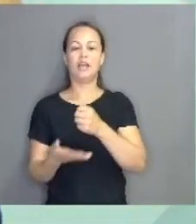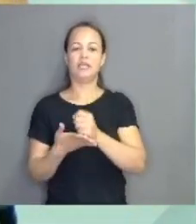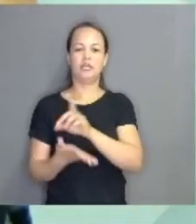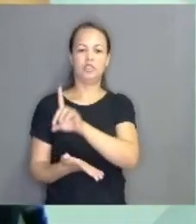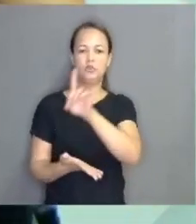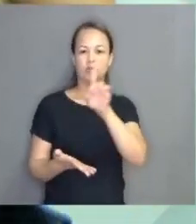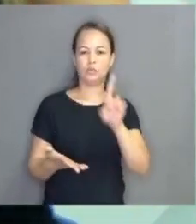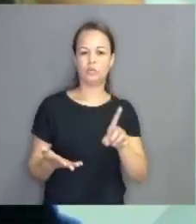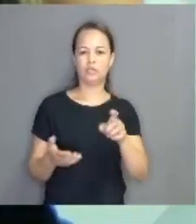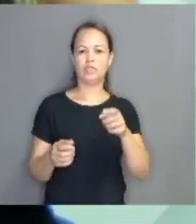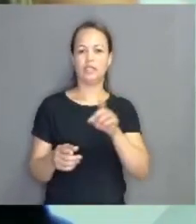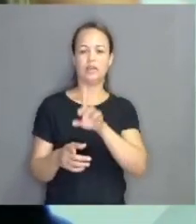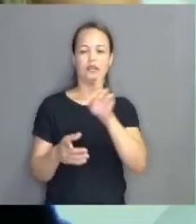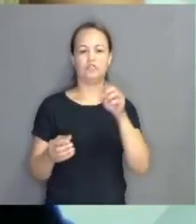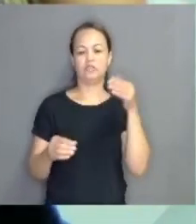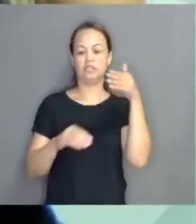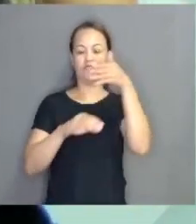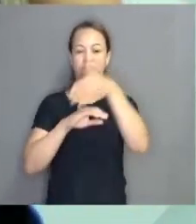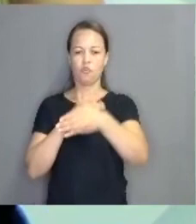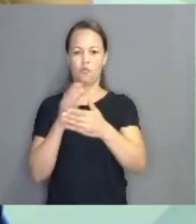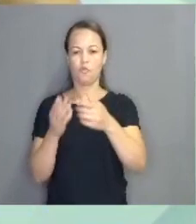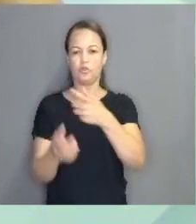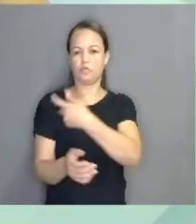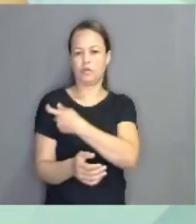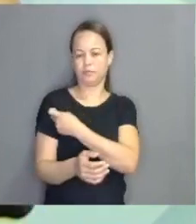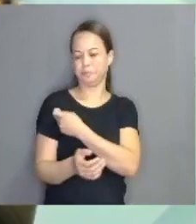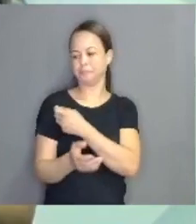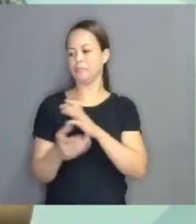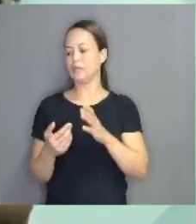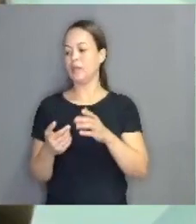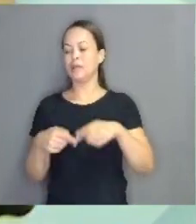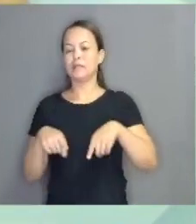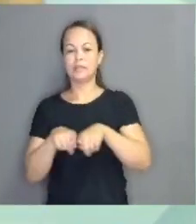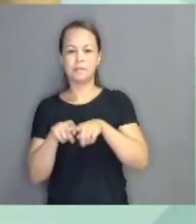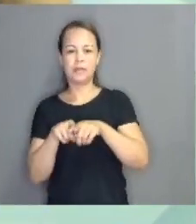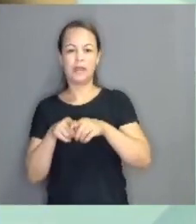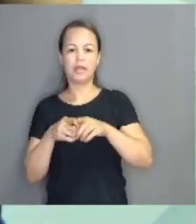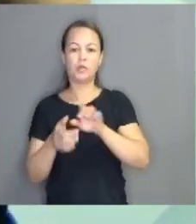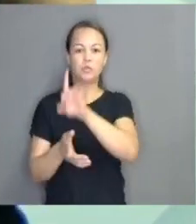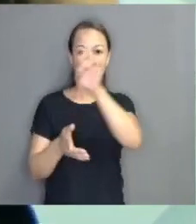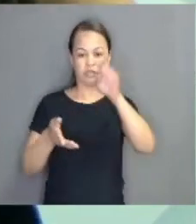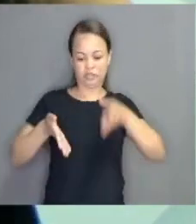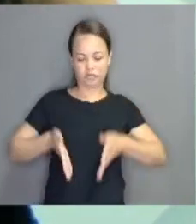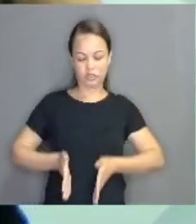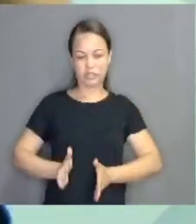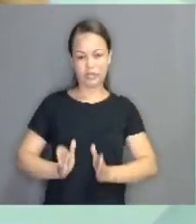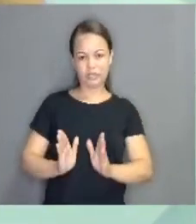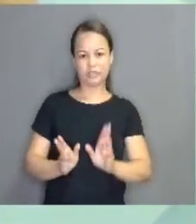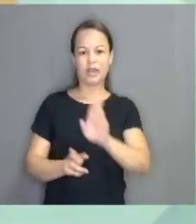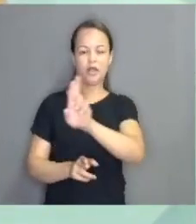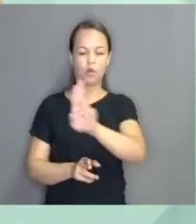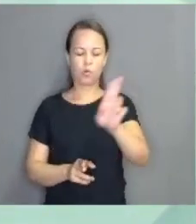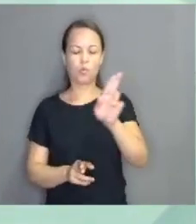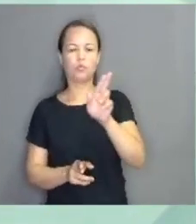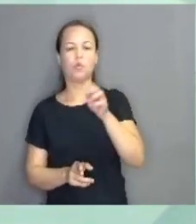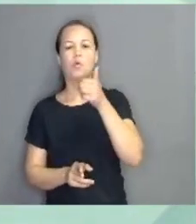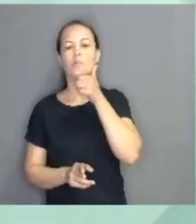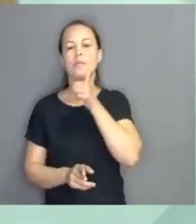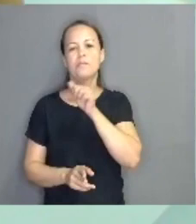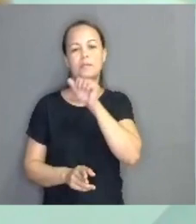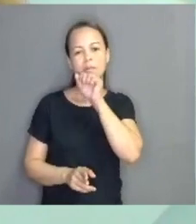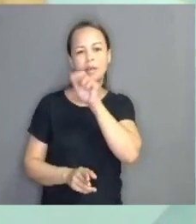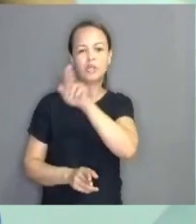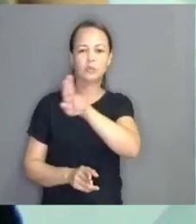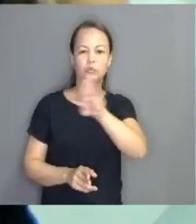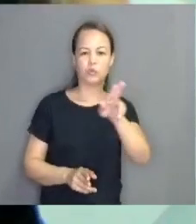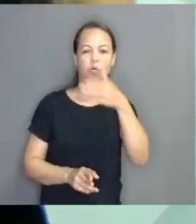diz o lugar onde você nasceu, o seu nome, o nome da mamãe, o nome do papai e a data que você nasceu. Então, nós